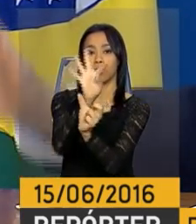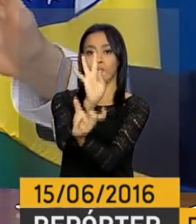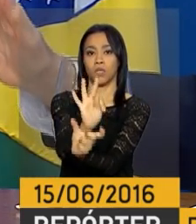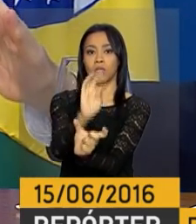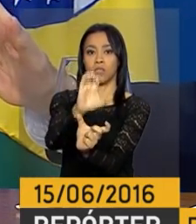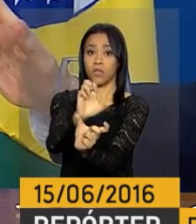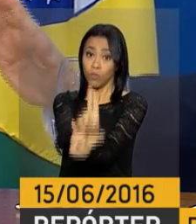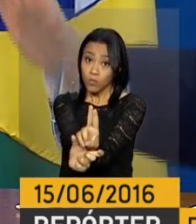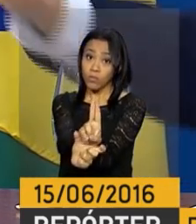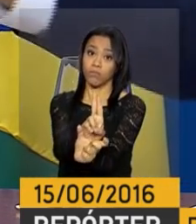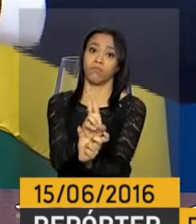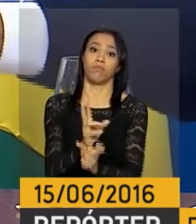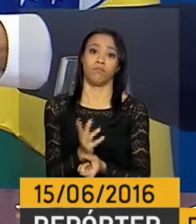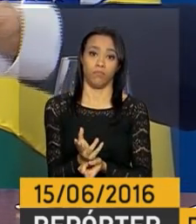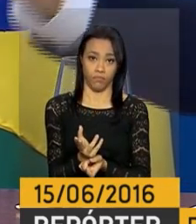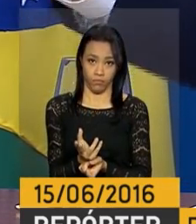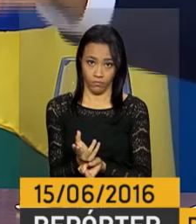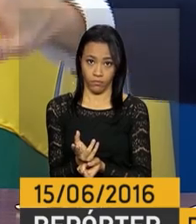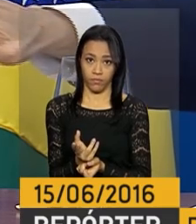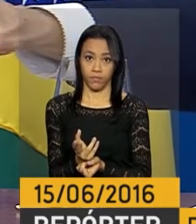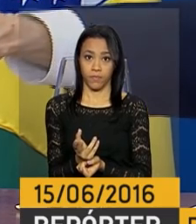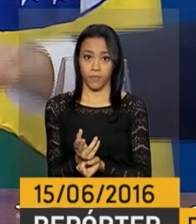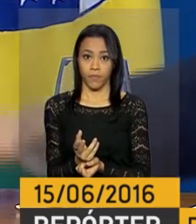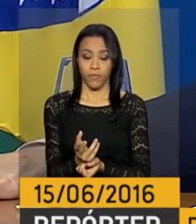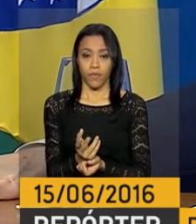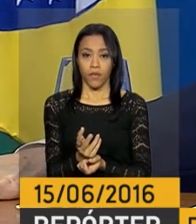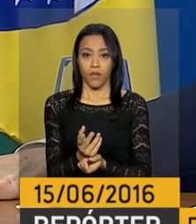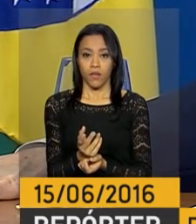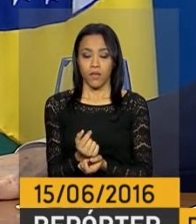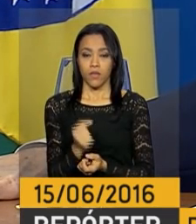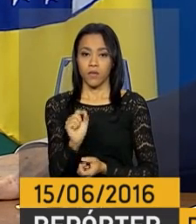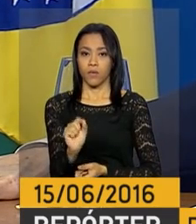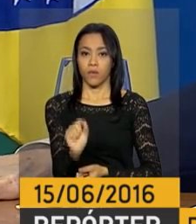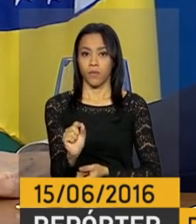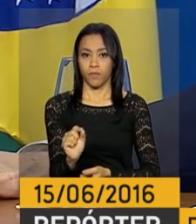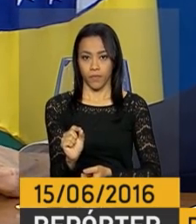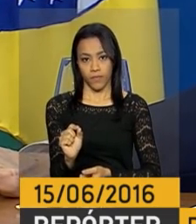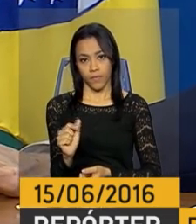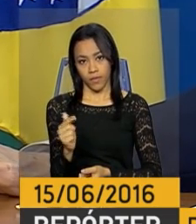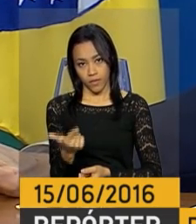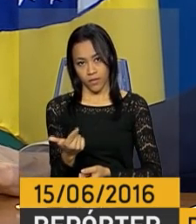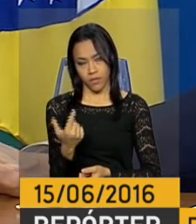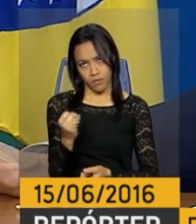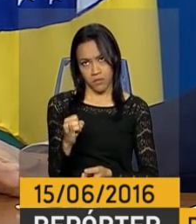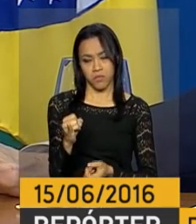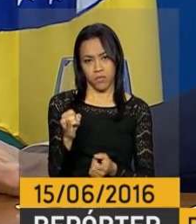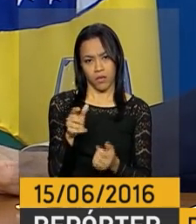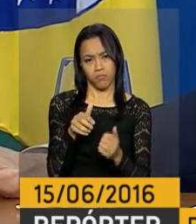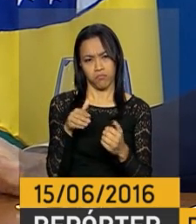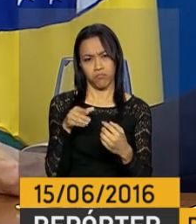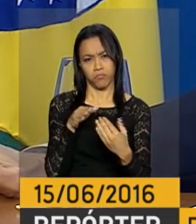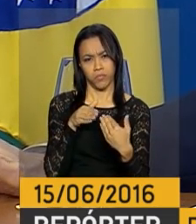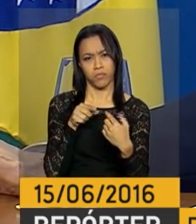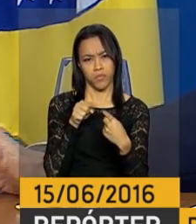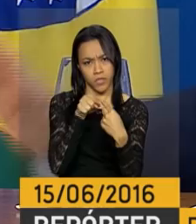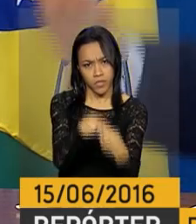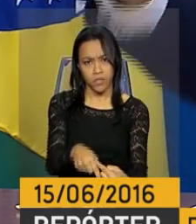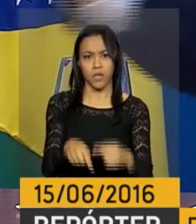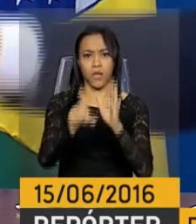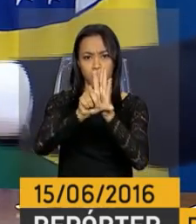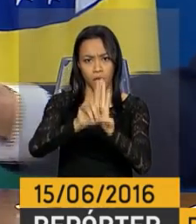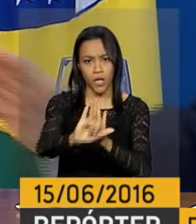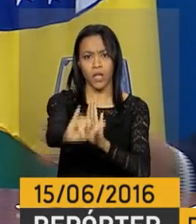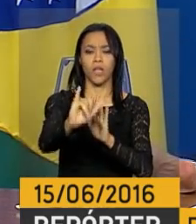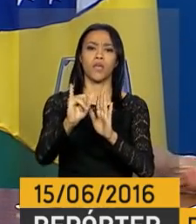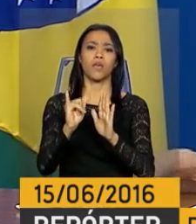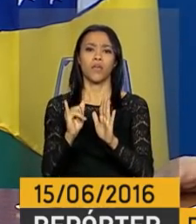da nossa atuação é final. Quer dizer, se eles decidirem que tá eh legal, de acordo nos entendimentos da lei, da responsabilidade